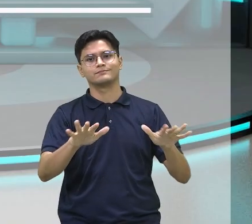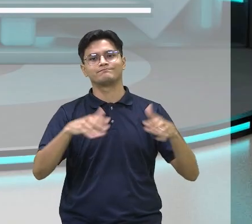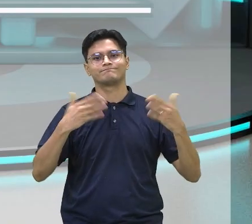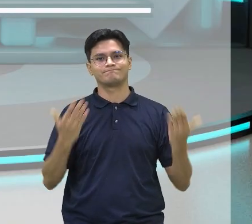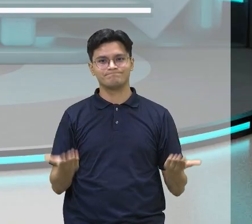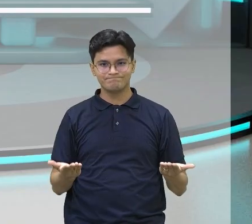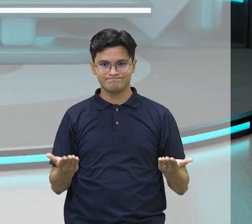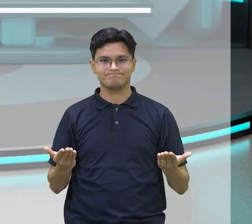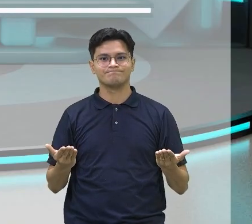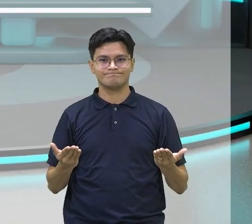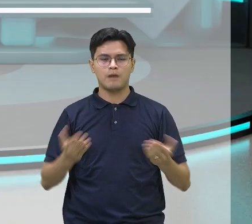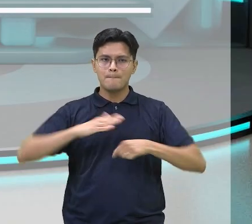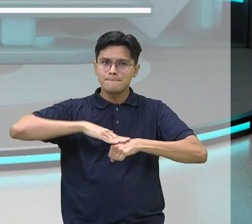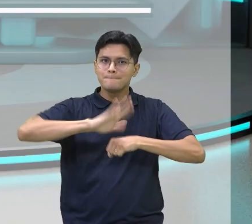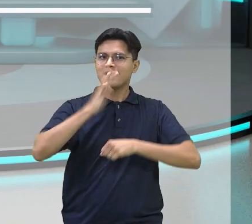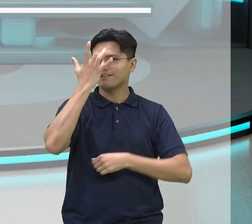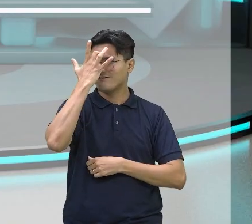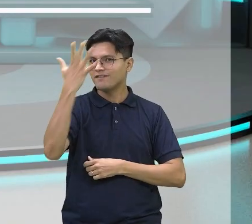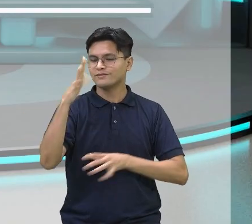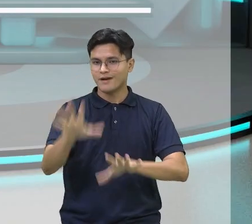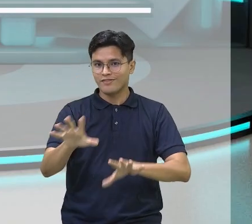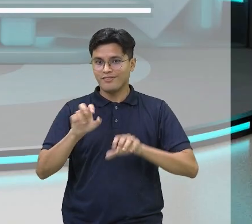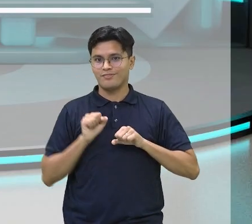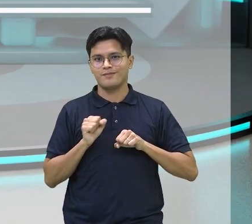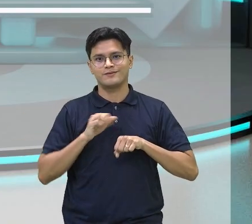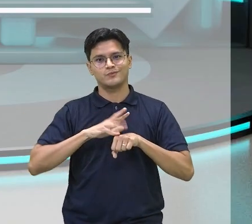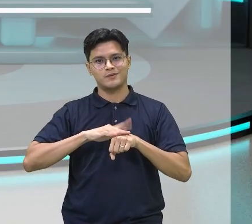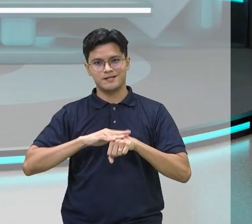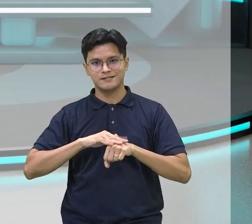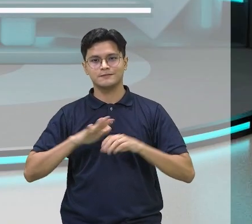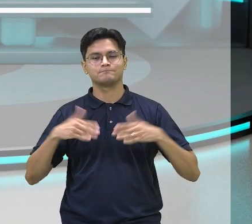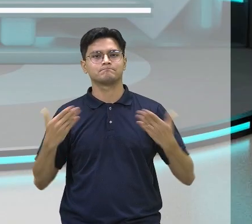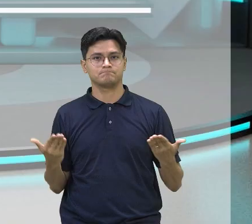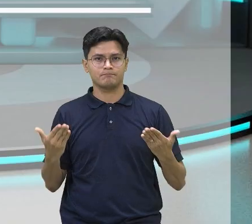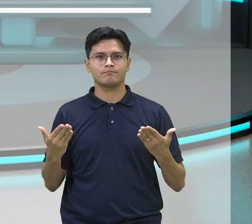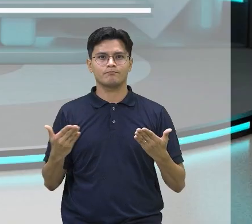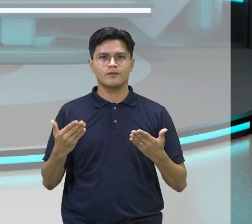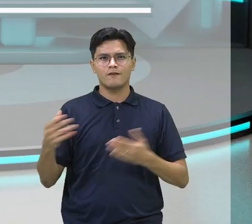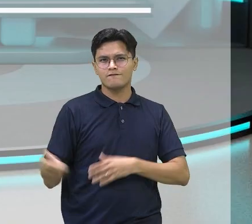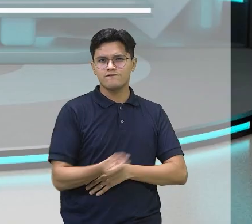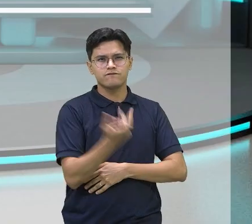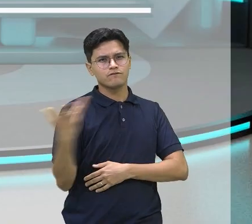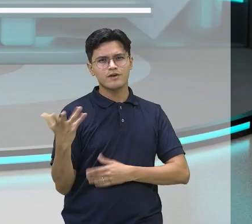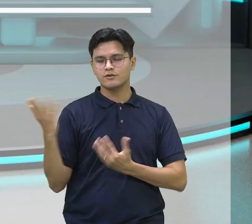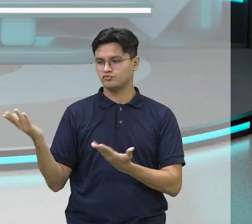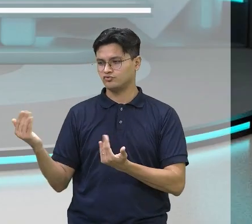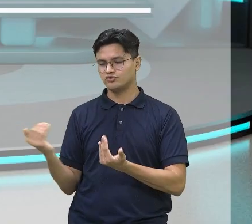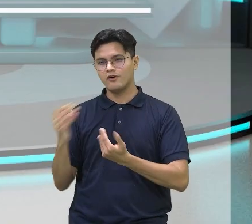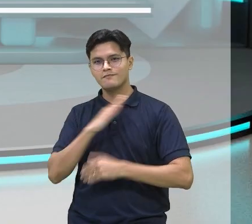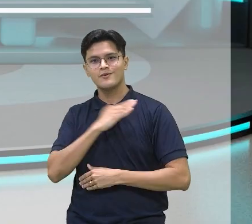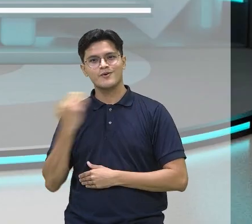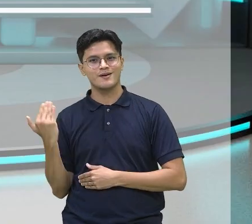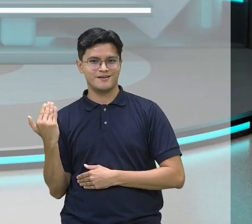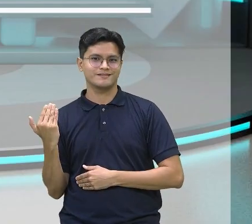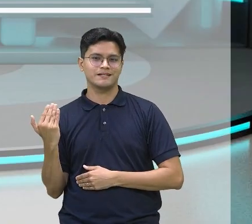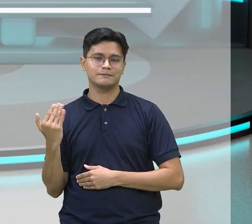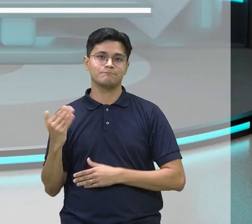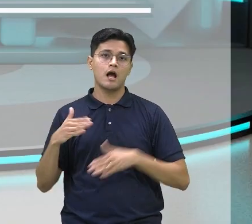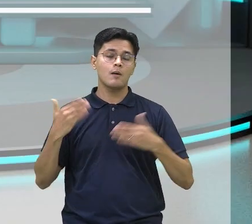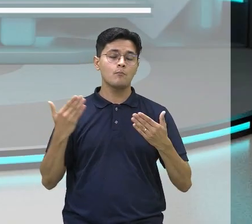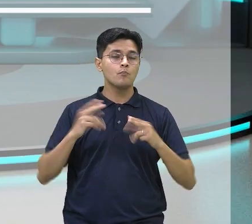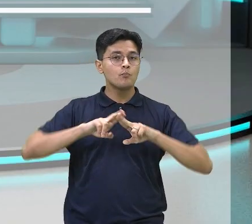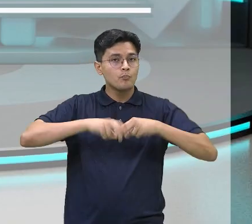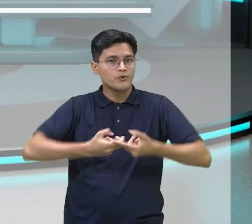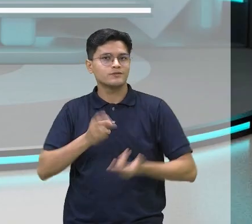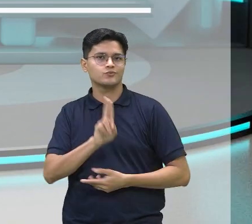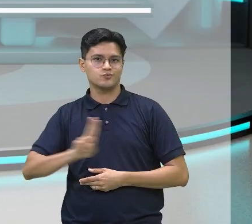sendo muito mais fácil adquirir a doença. Então, morria muito jovem. Aí tinha a expressão, ele morreu de amor. Ele morreu